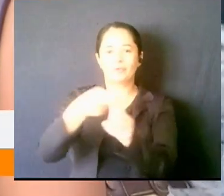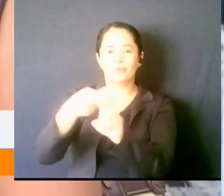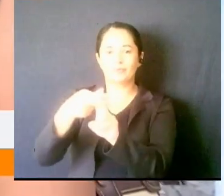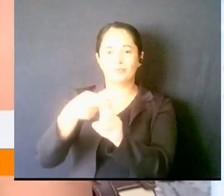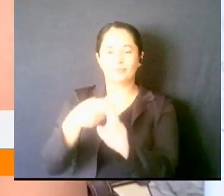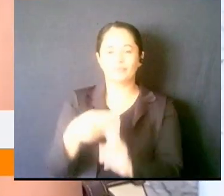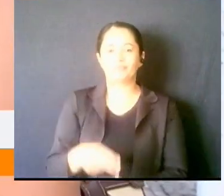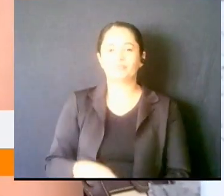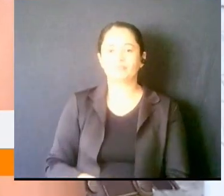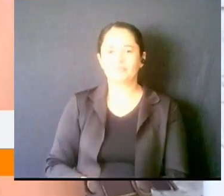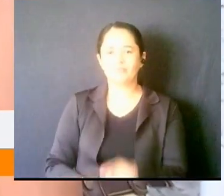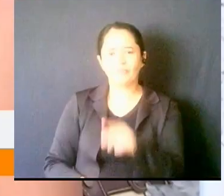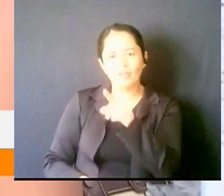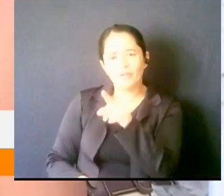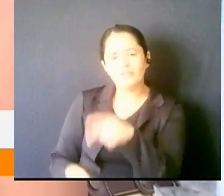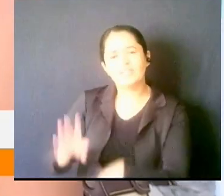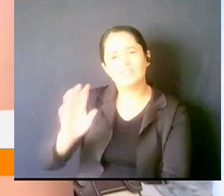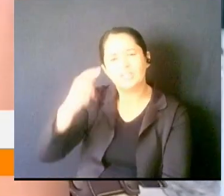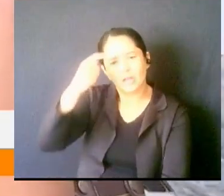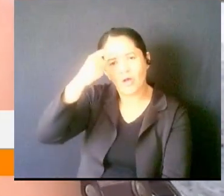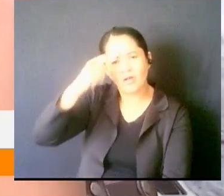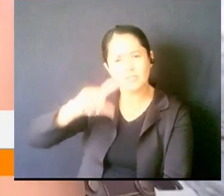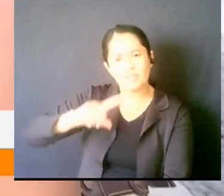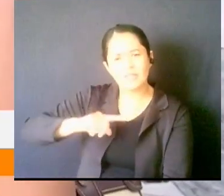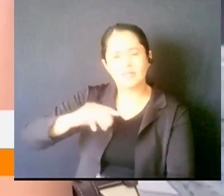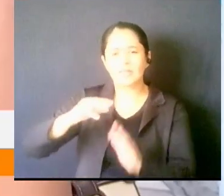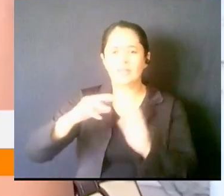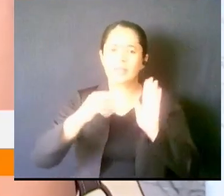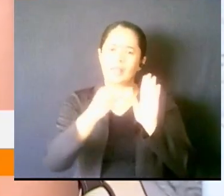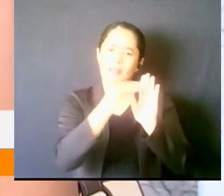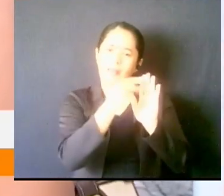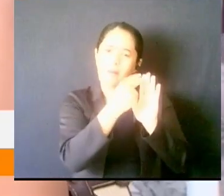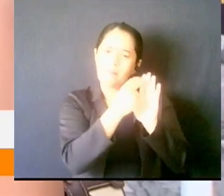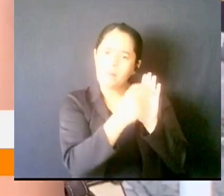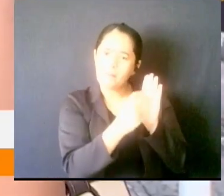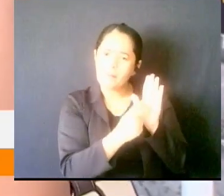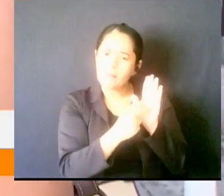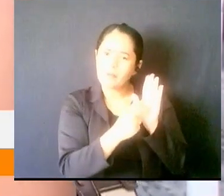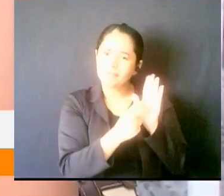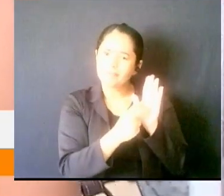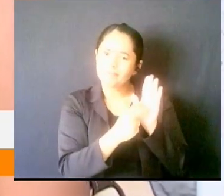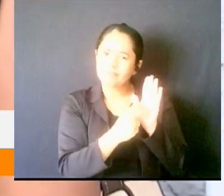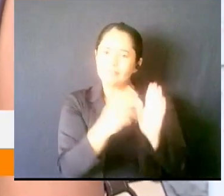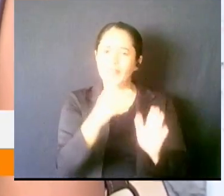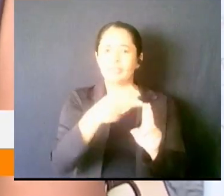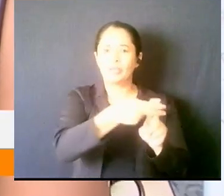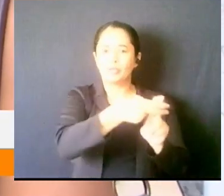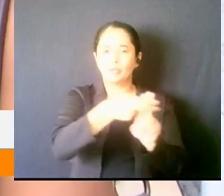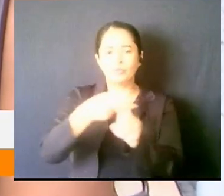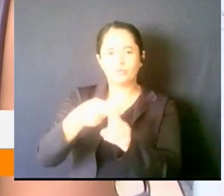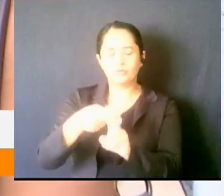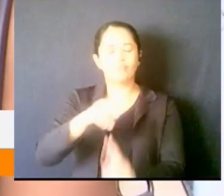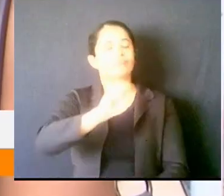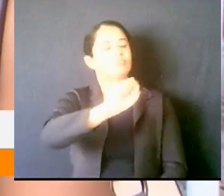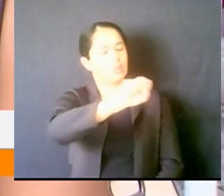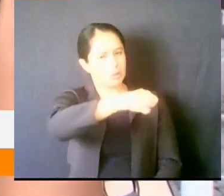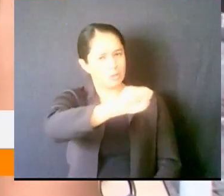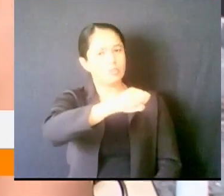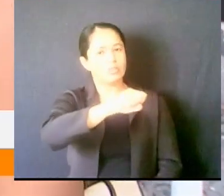tem consciência dos métodos disponíveis hoje na rede pública contraceptivos? Sim, eu tenho